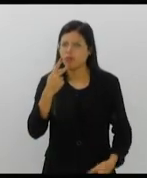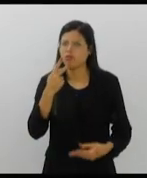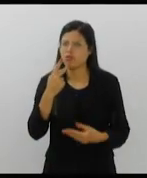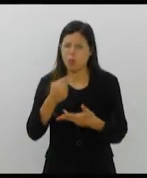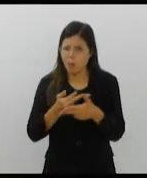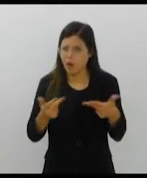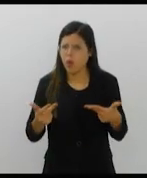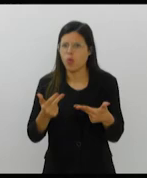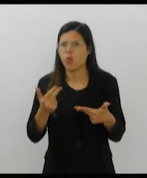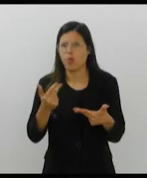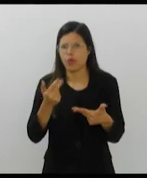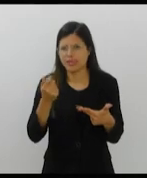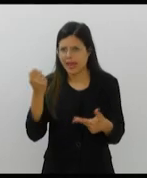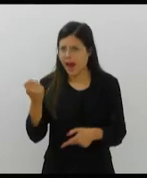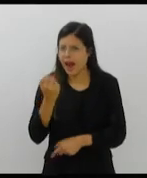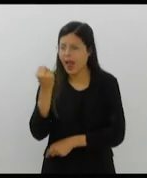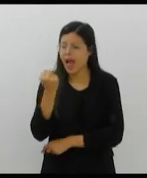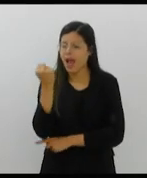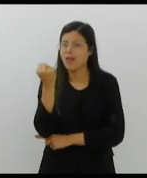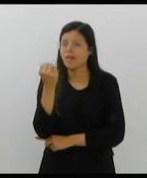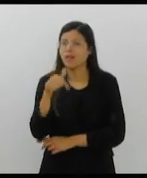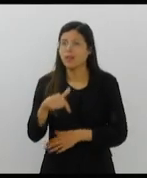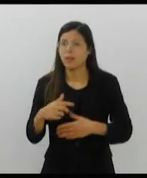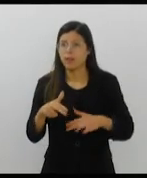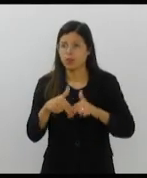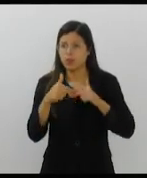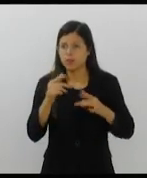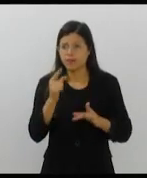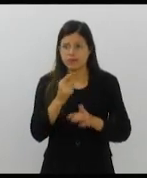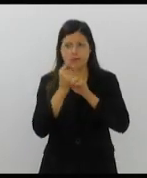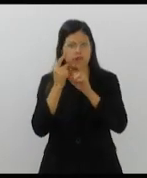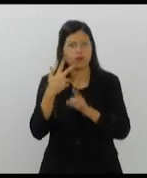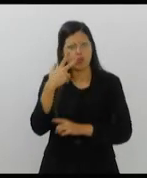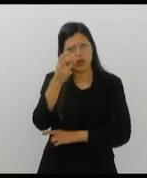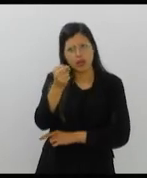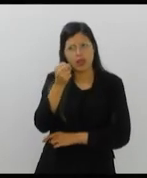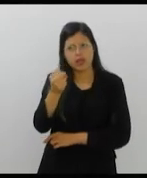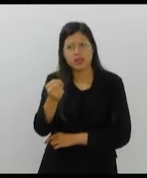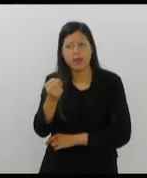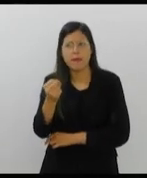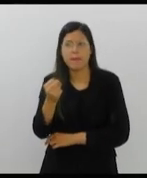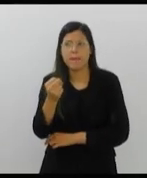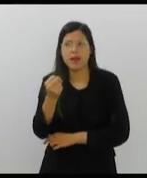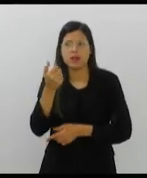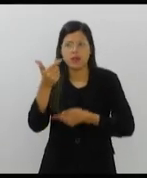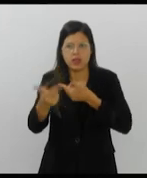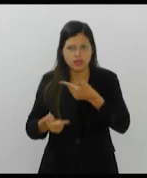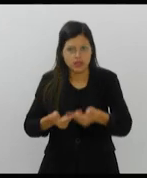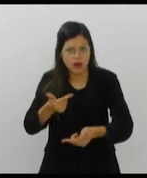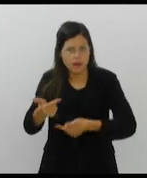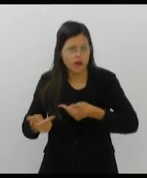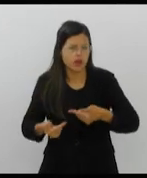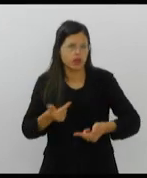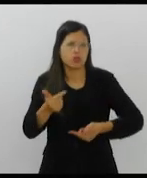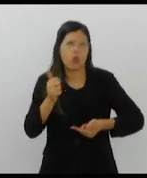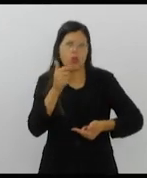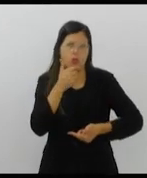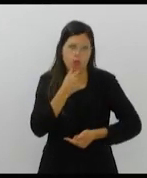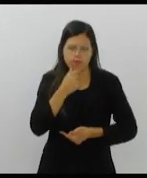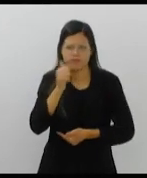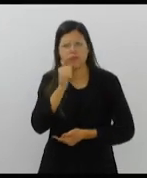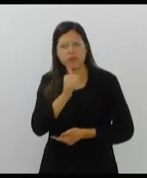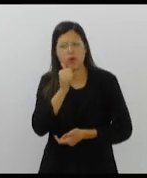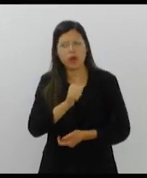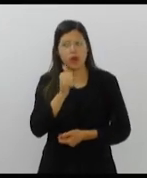encontro, além do fortalecimento das bandeiras históricas das trabalhadoras e dos trabalhadores